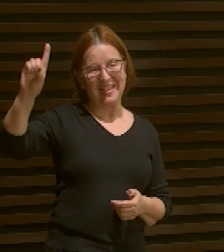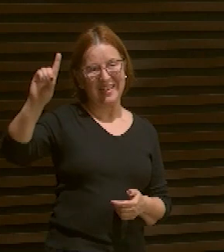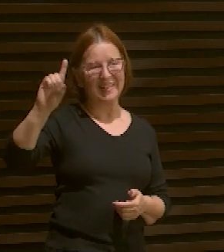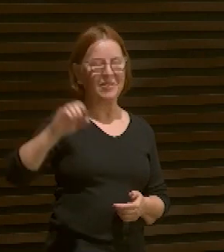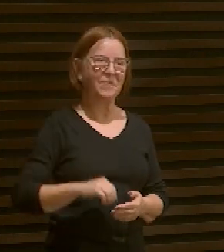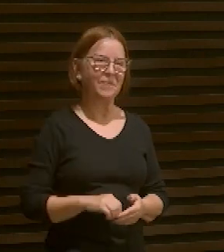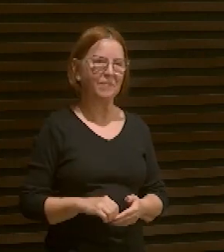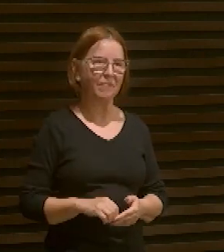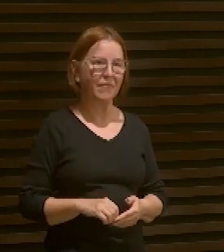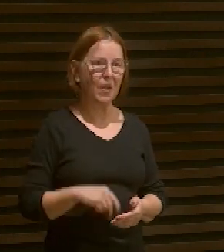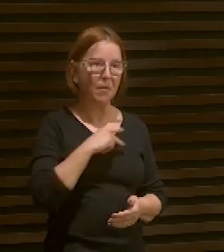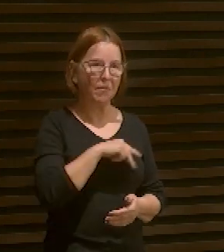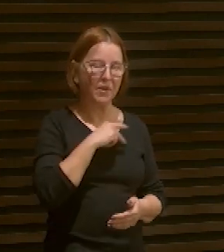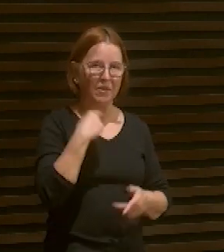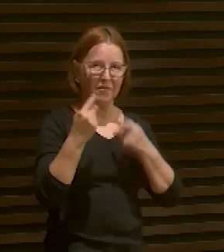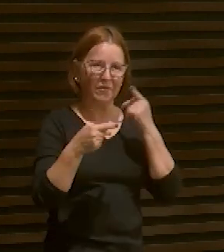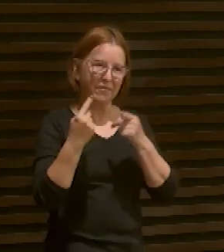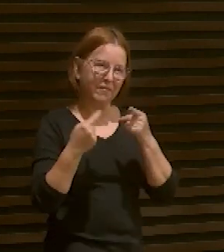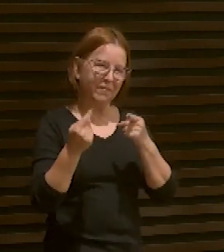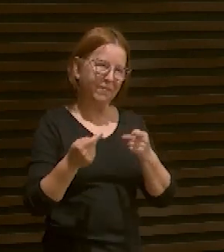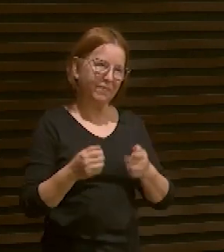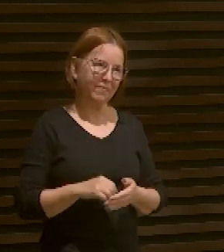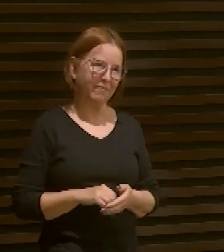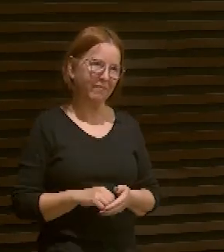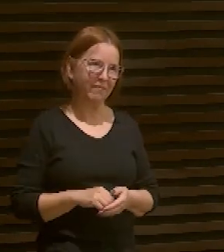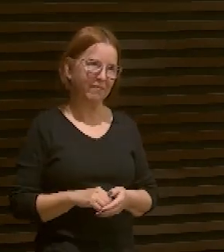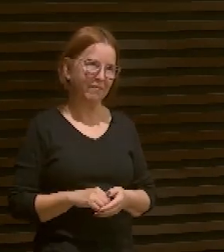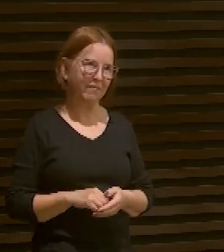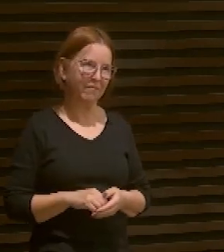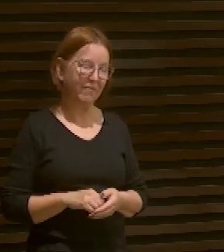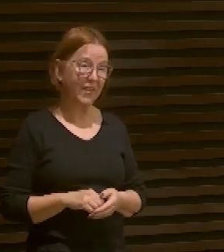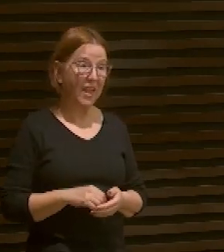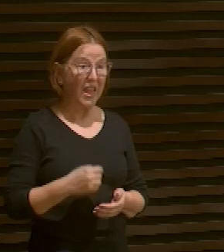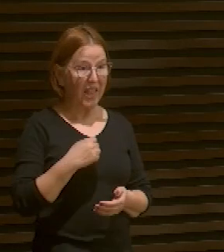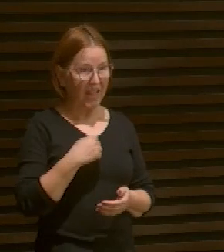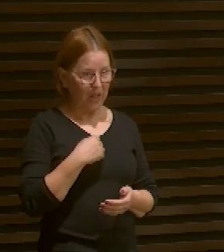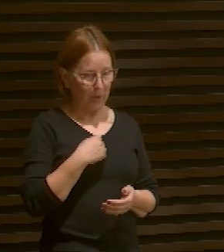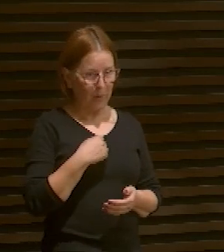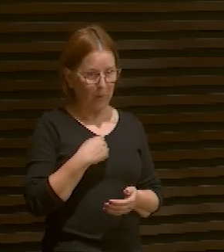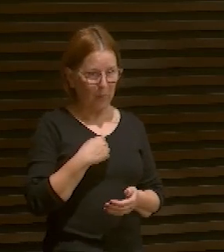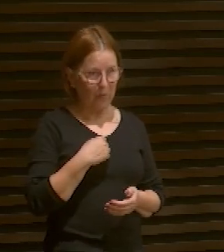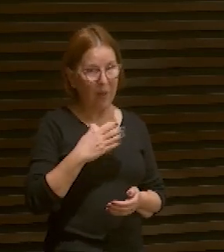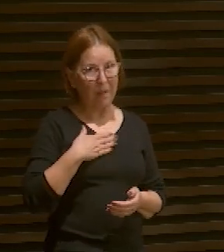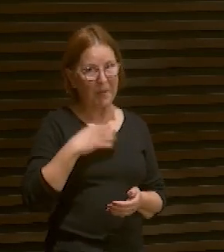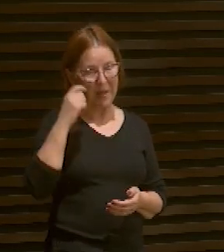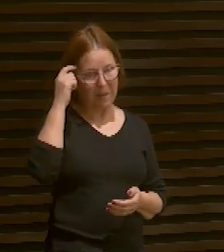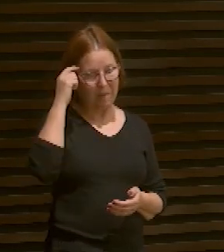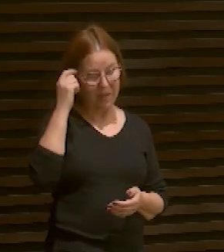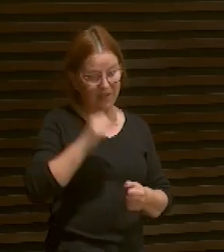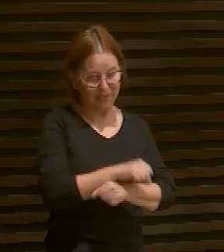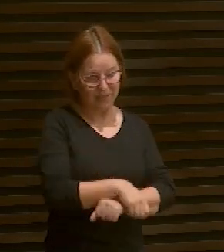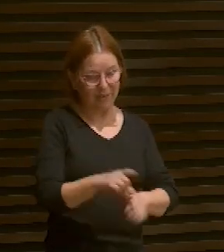Aqui quando Paulo fala que de maneira que eu, de mim mesmo, com a mente, sou escravo da lei de